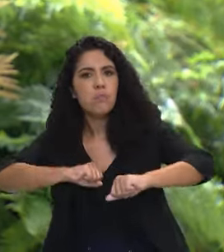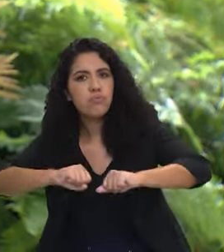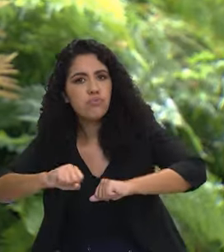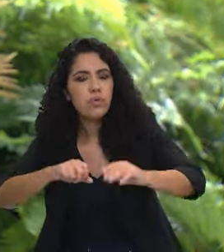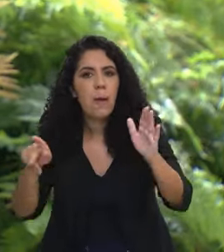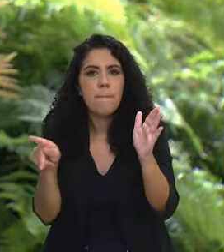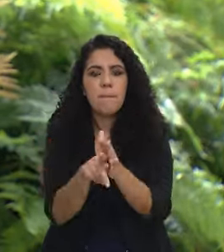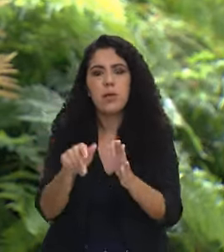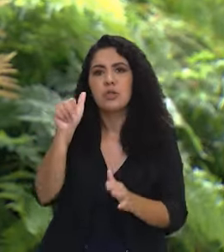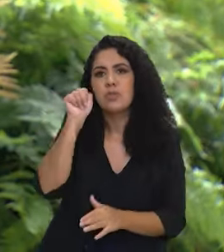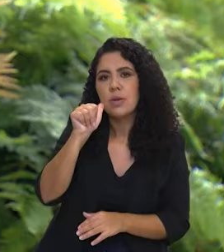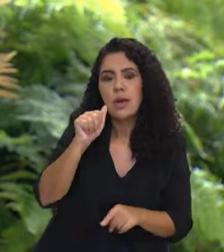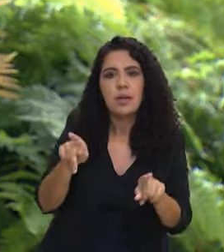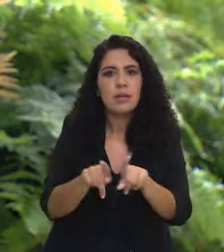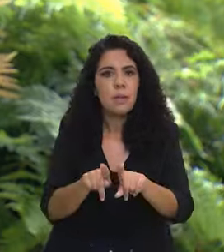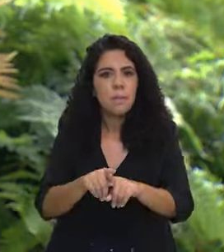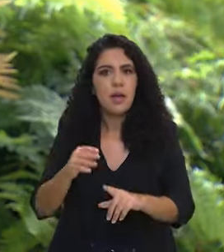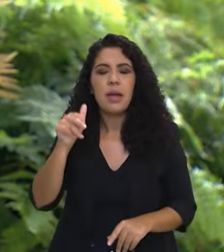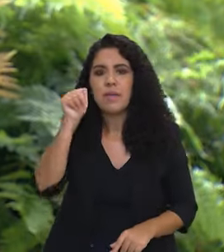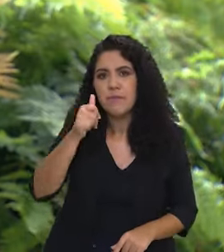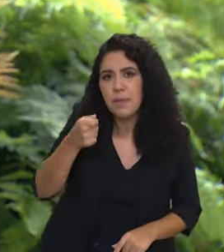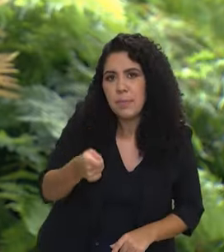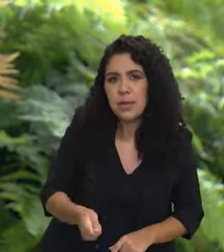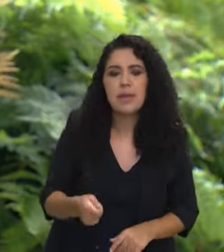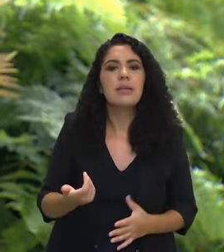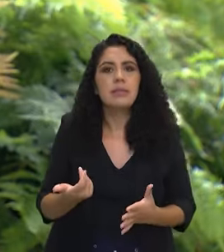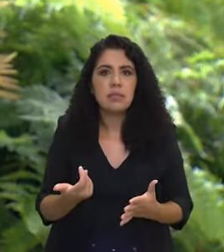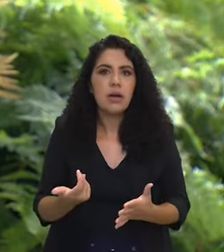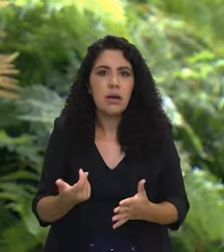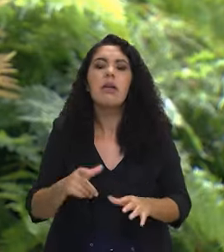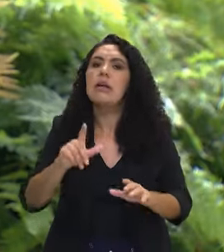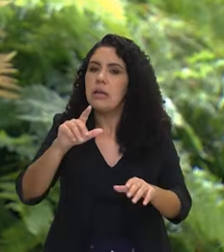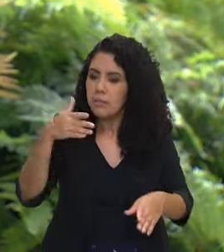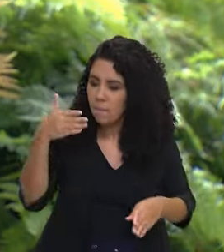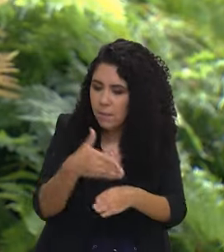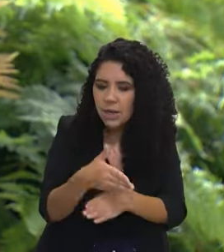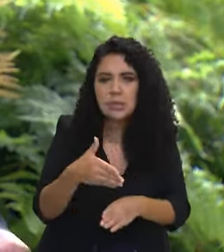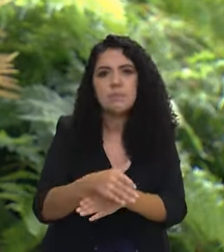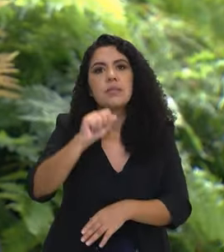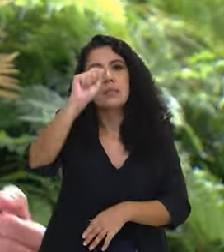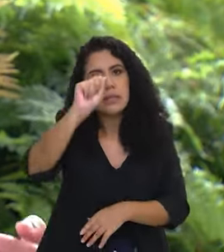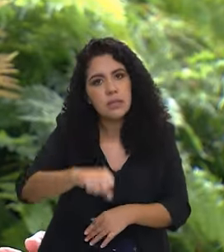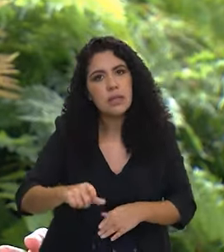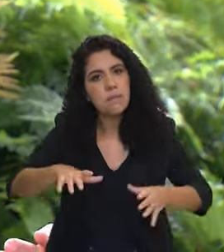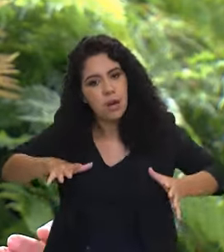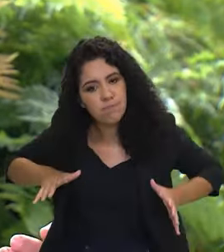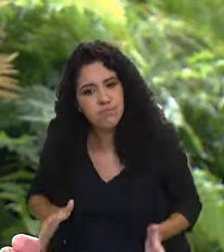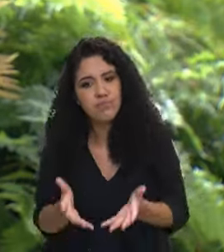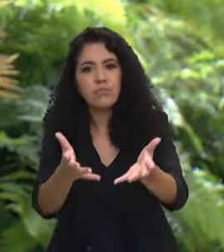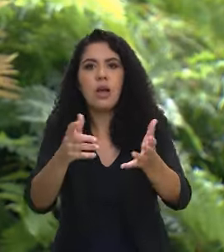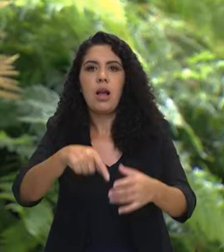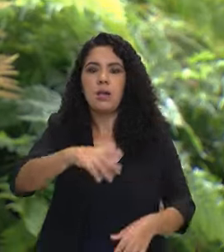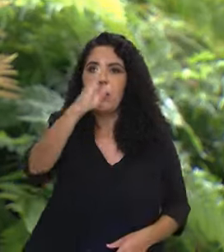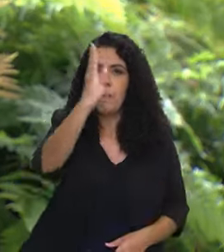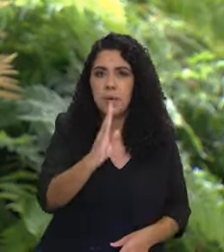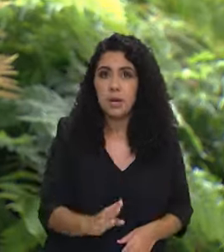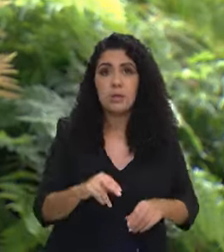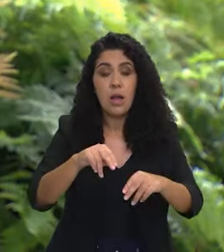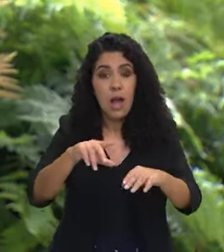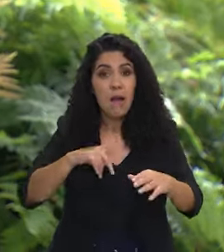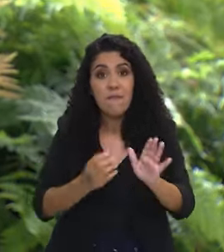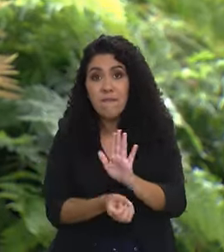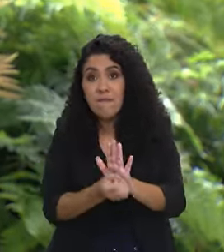movimentos feministas, Carol, como toda a sociedade civil organizada brasileira, tem sempre essa tradição de empurrar o Estado, né? Muito das